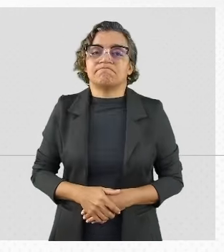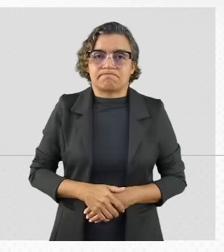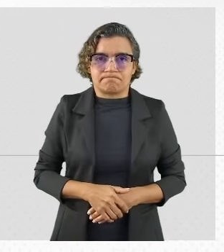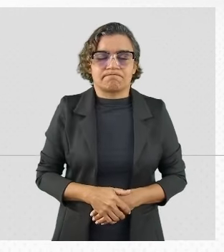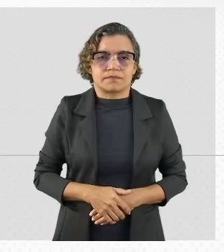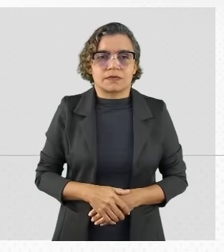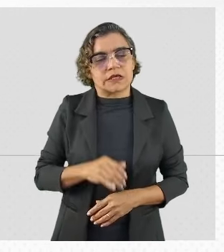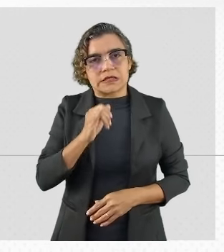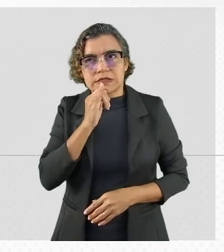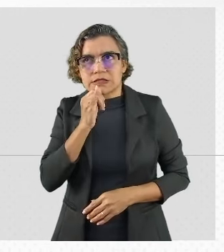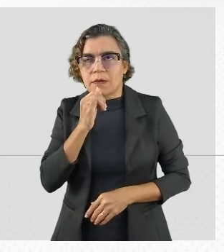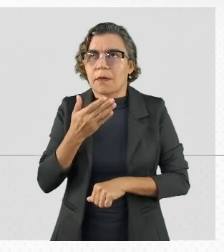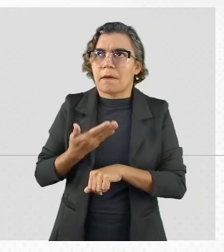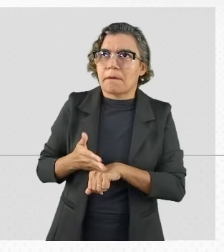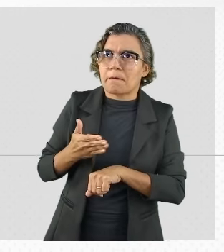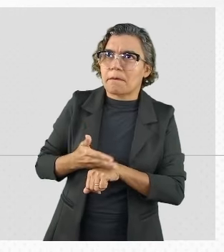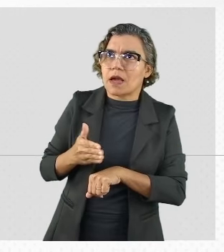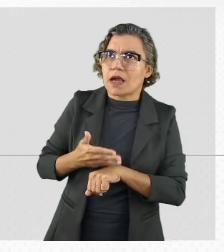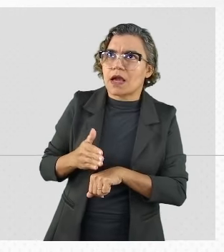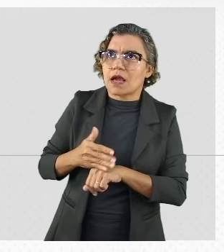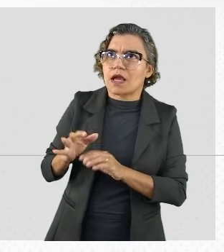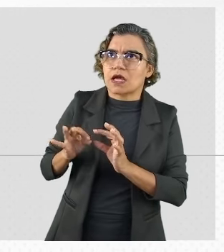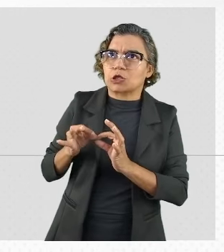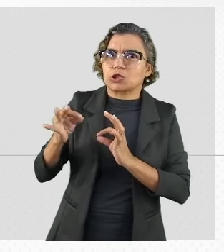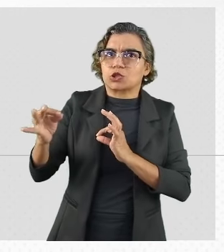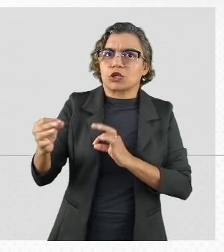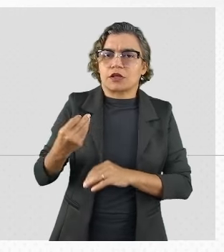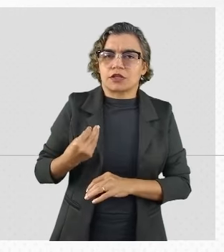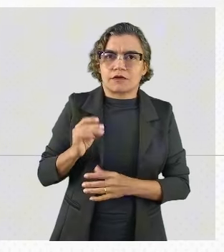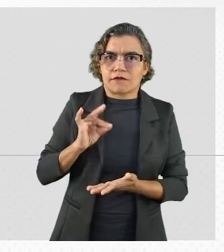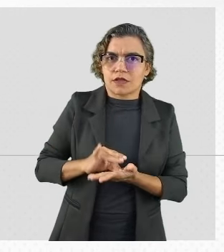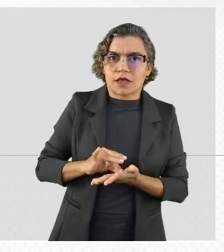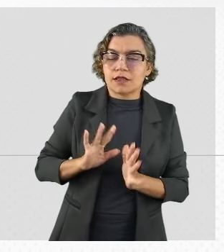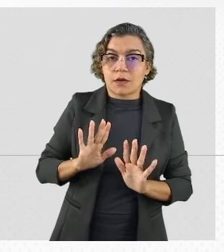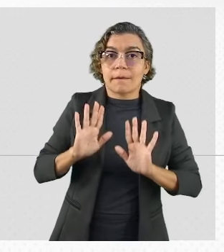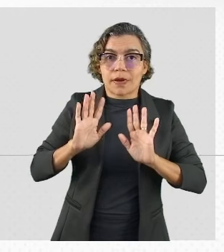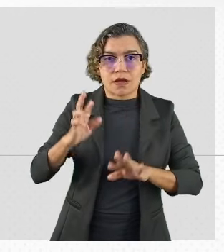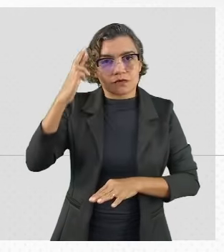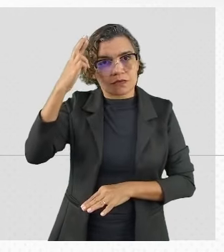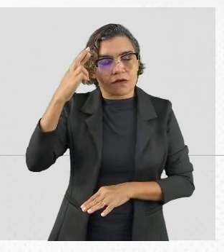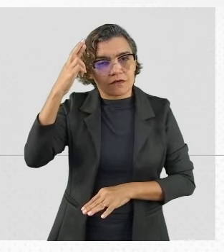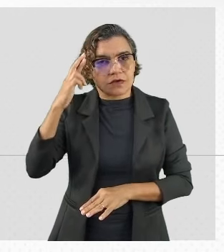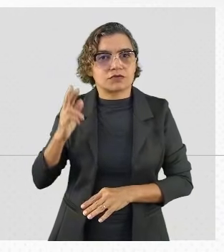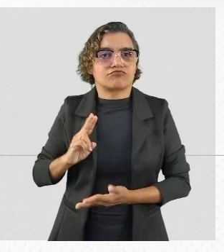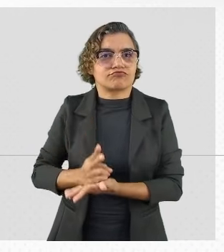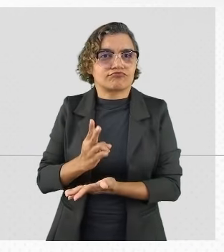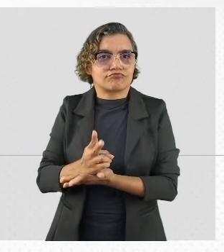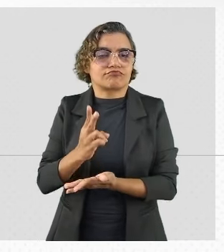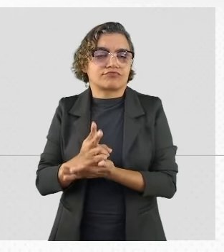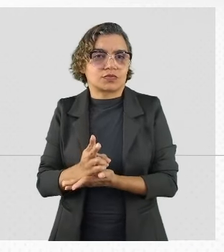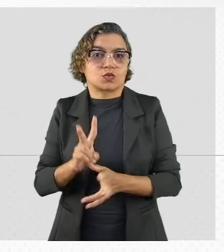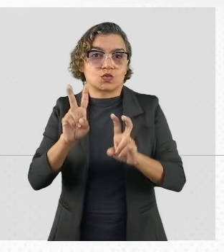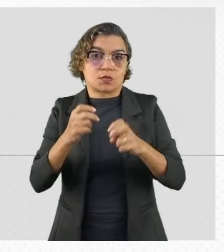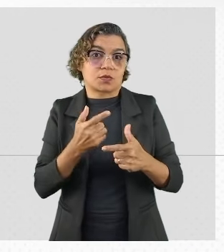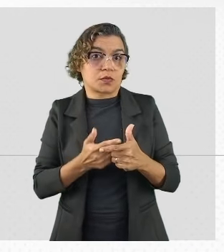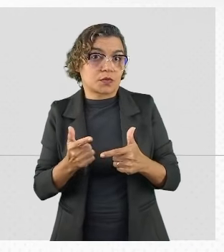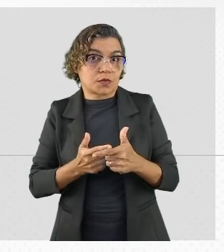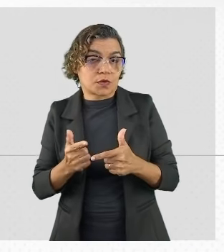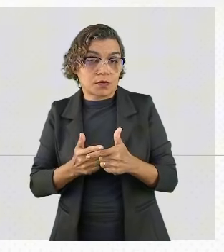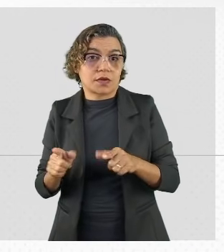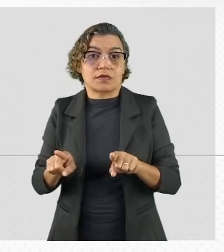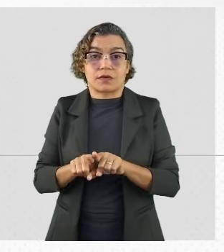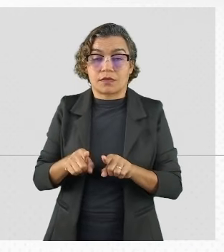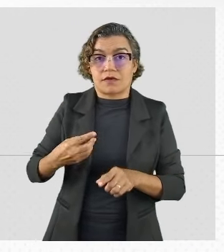Ela não é uma prática distante da realidade, mas uma reflexão constante sobre os problemas e questões da